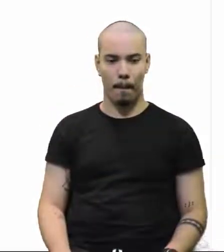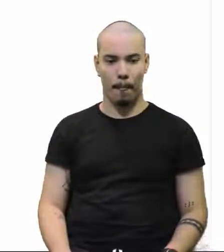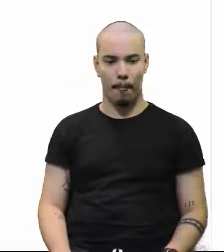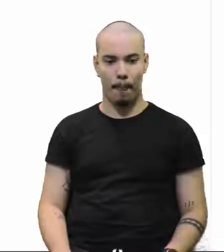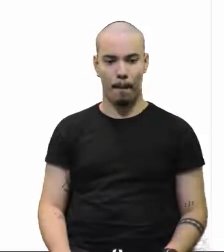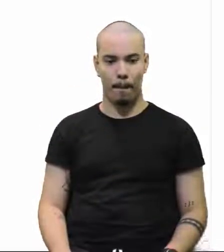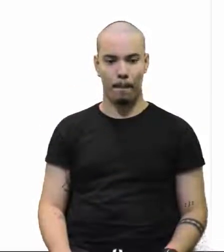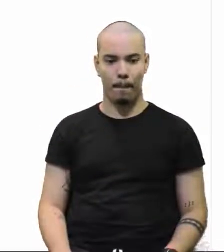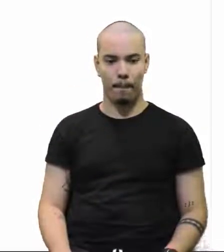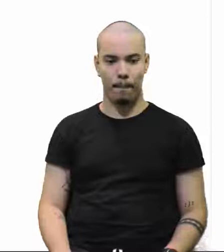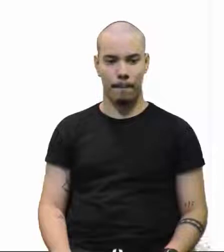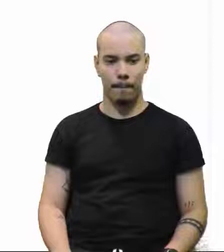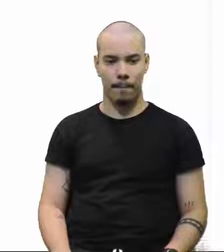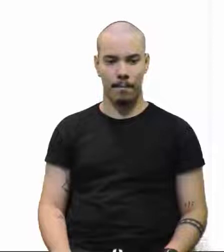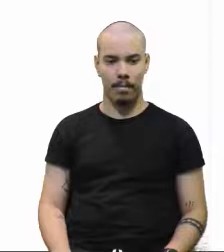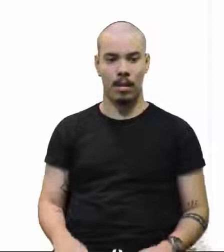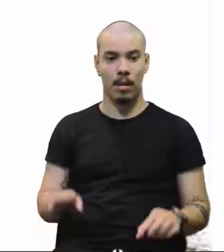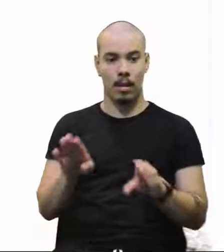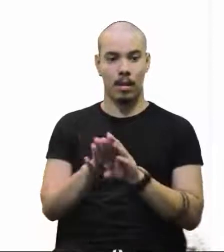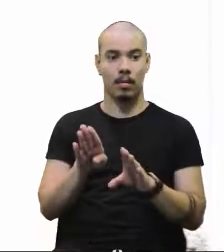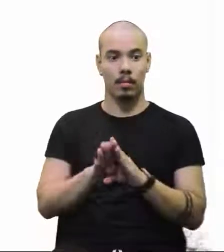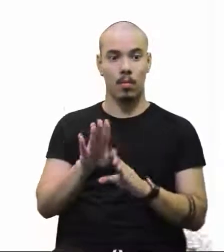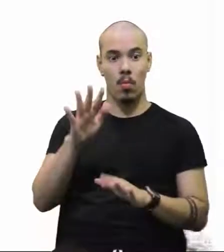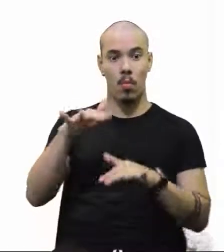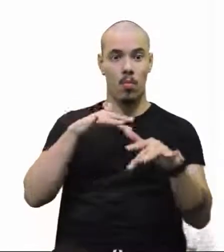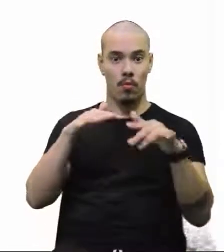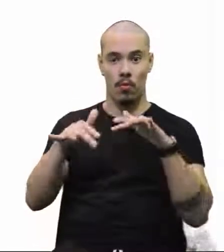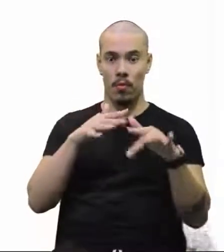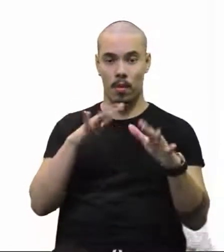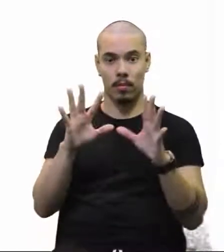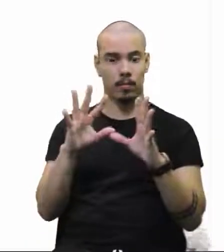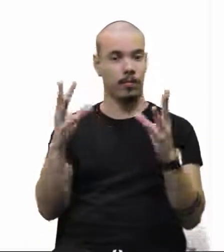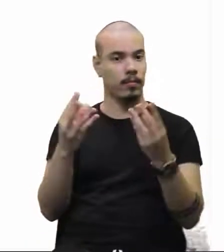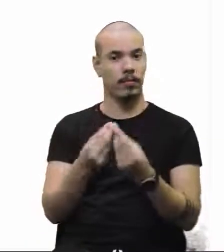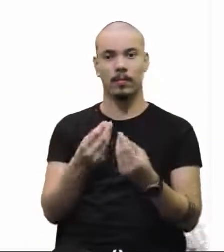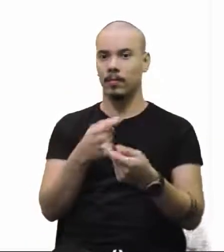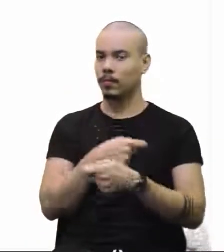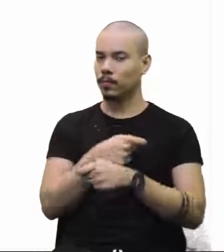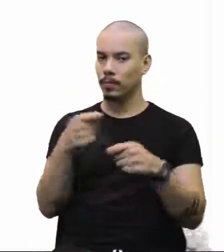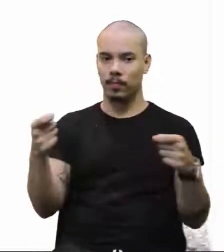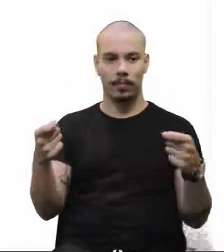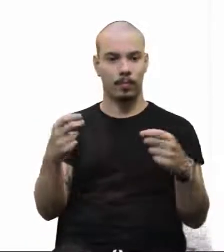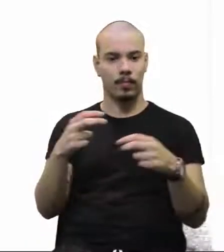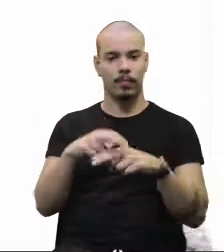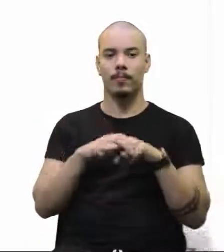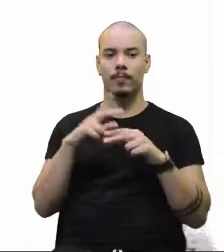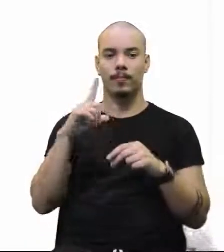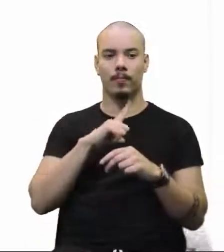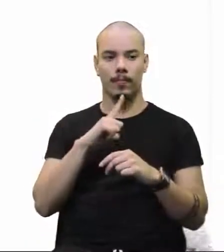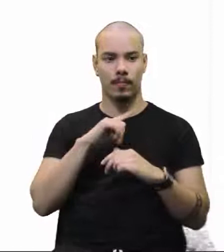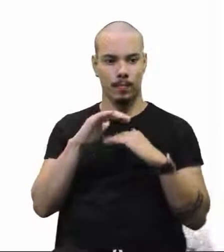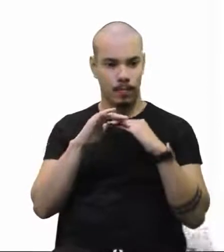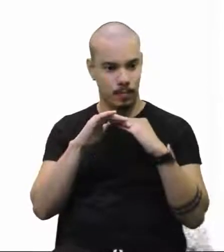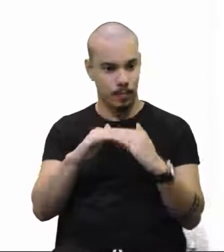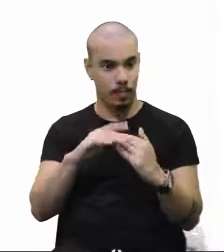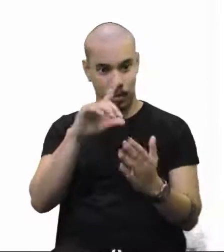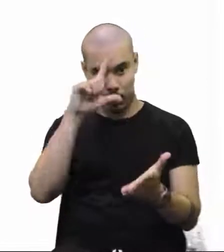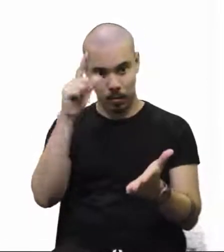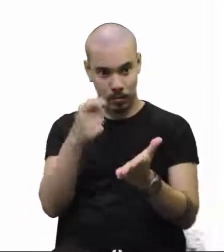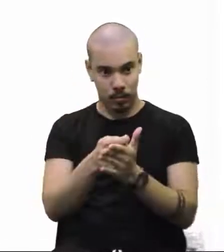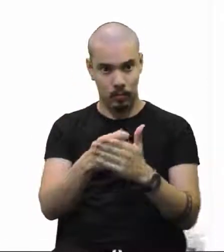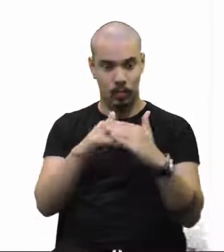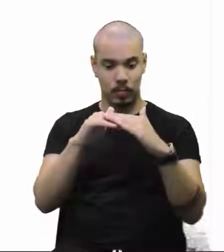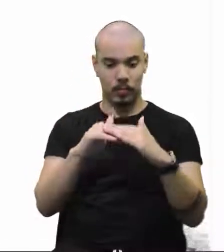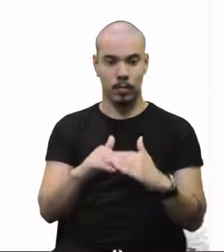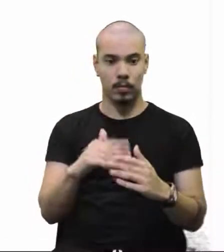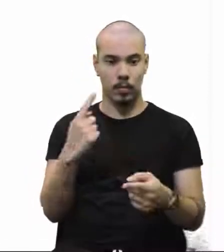Aí a direção do empurrão seria o movimento das partículas positivas. Então, elas teriam que estar, a corrente teria que estar direcionada para baixo,